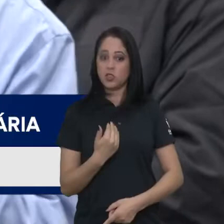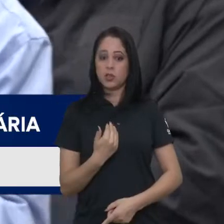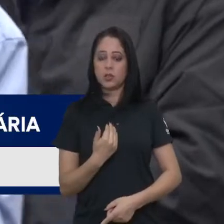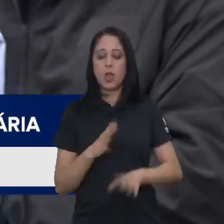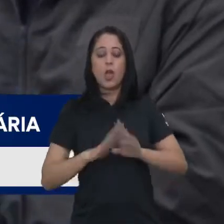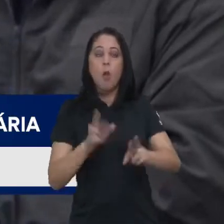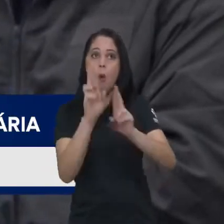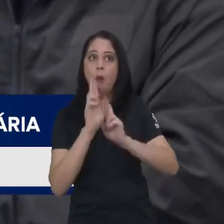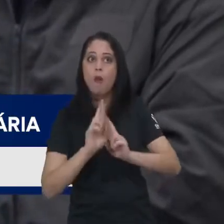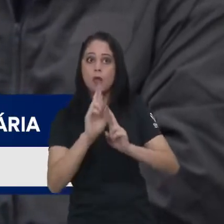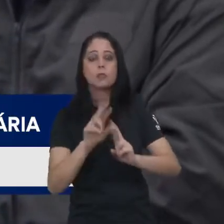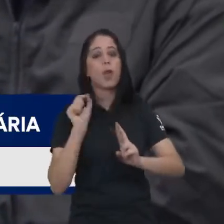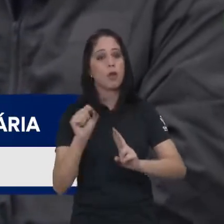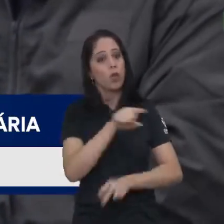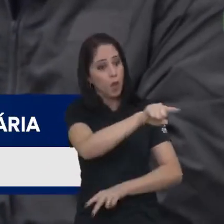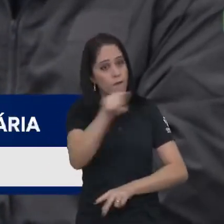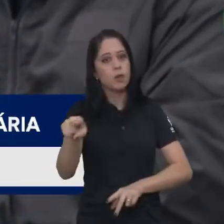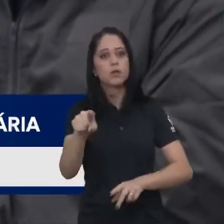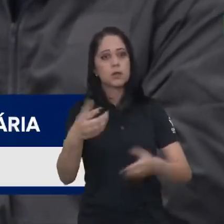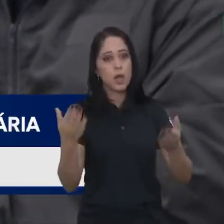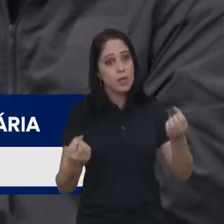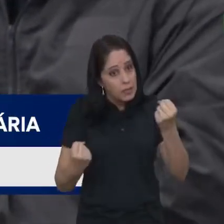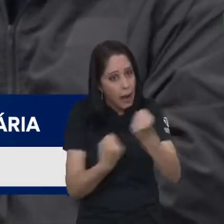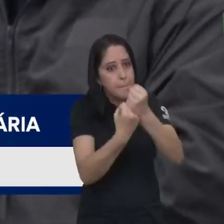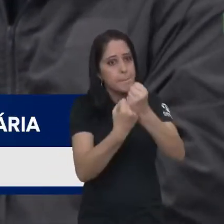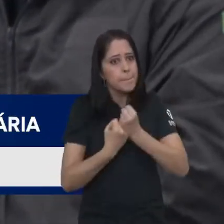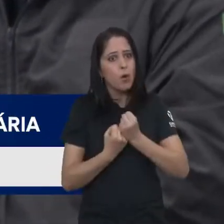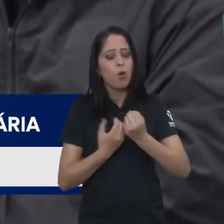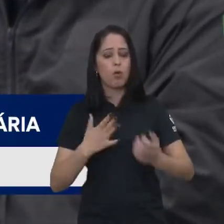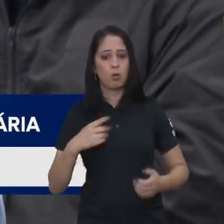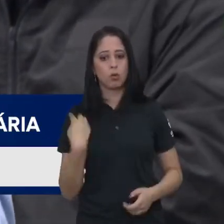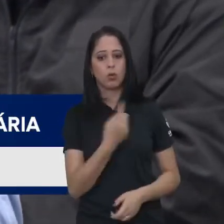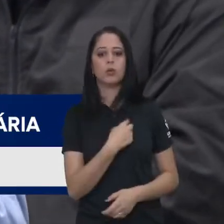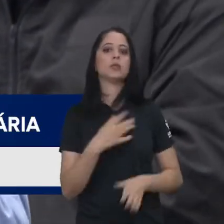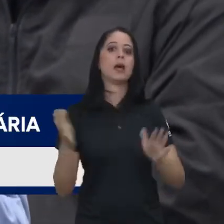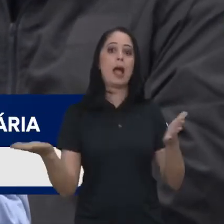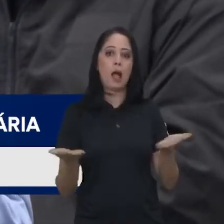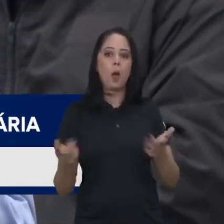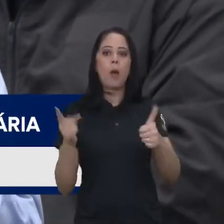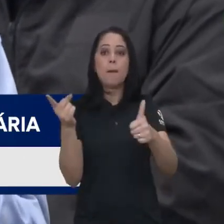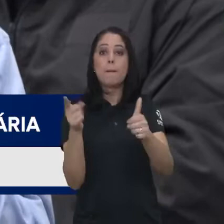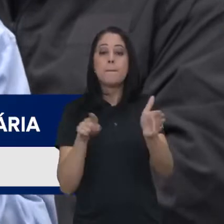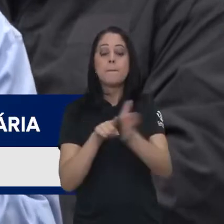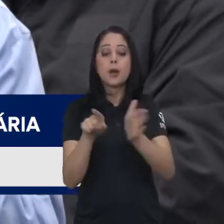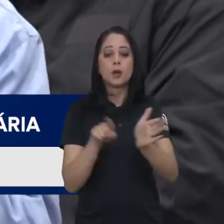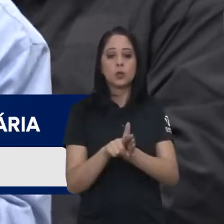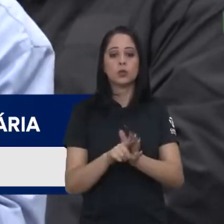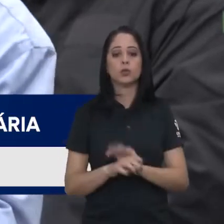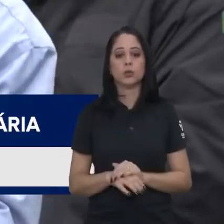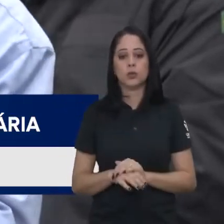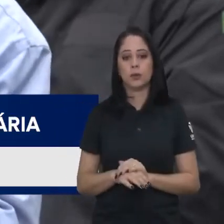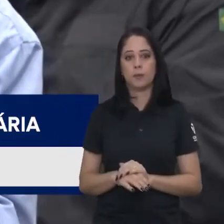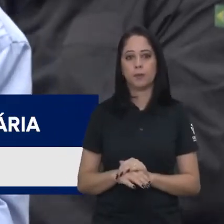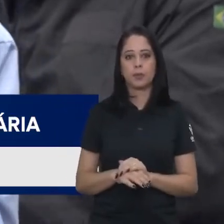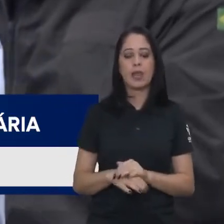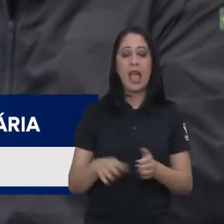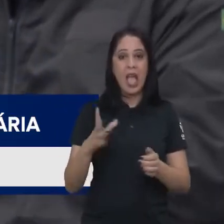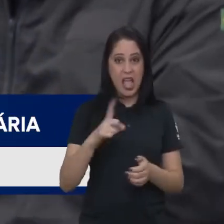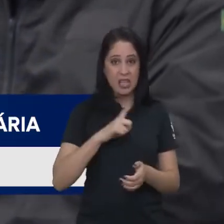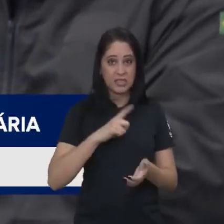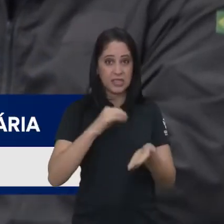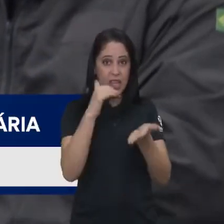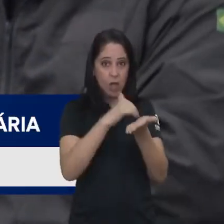espero que realmente vocês nos representem desta vez. Em primeiro lugar, eu quero perguntar uma coisa, foi criada uma